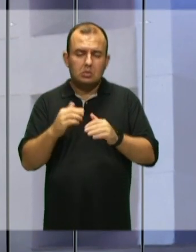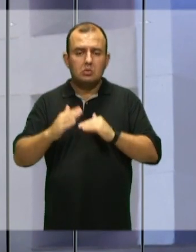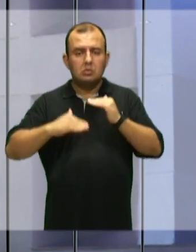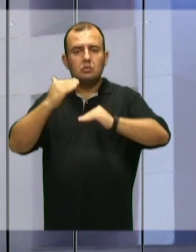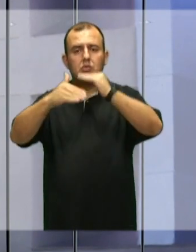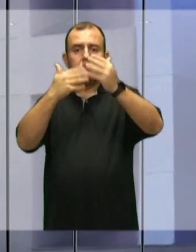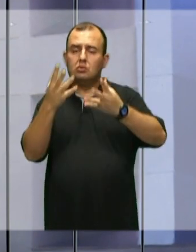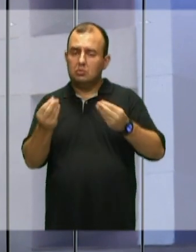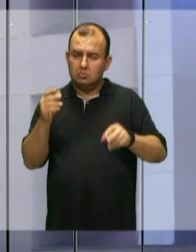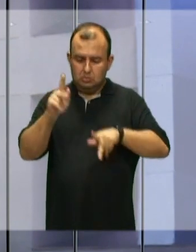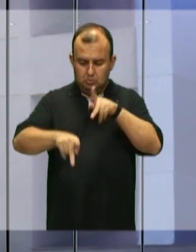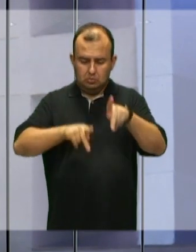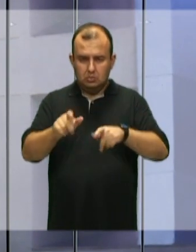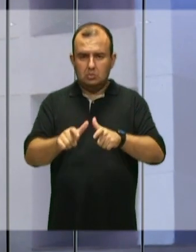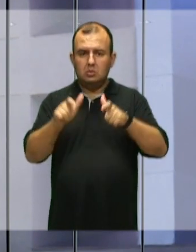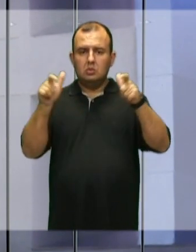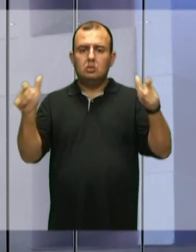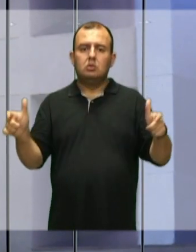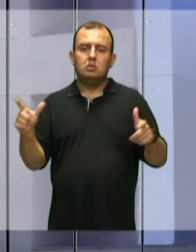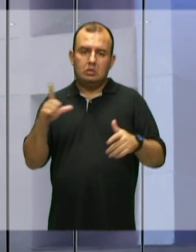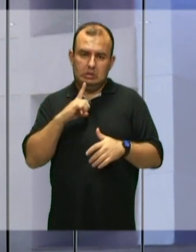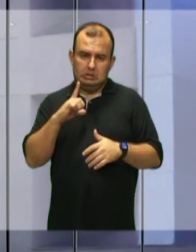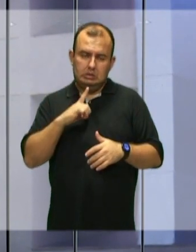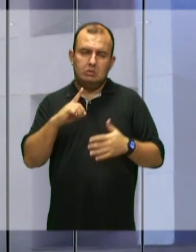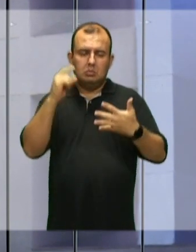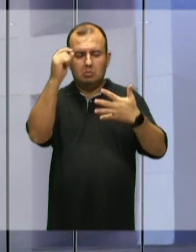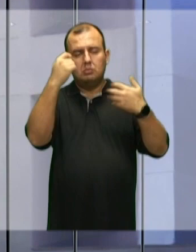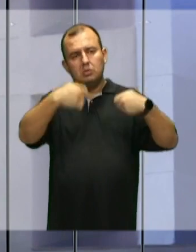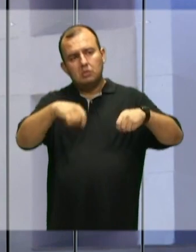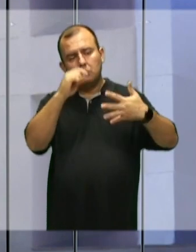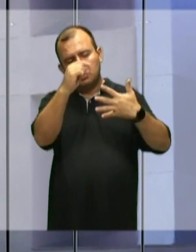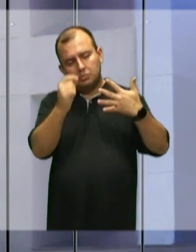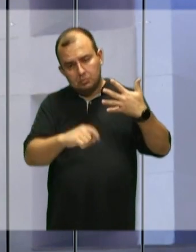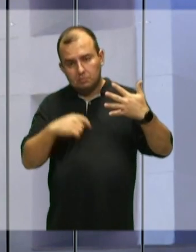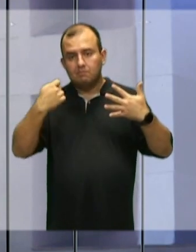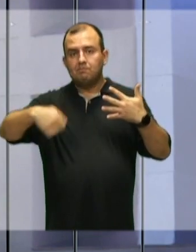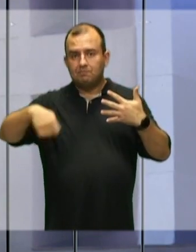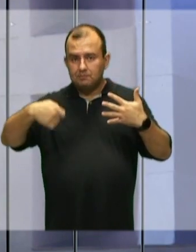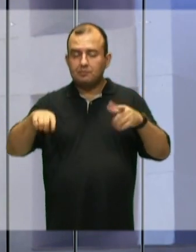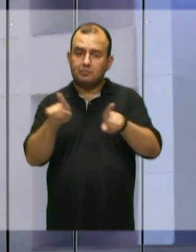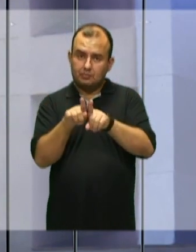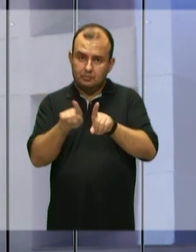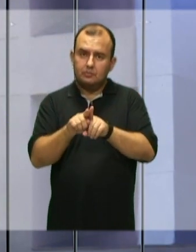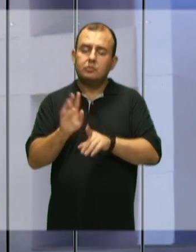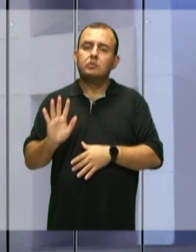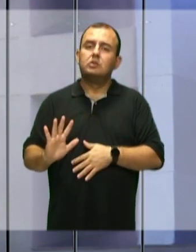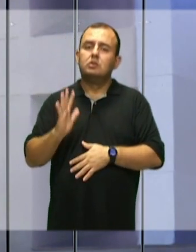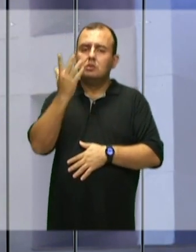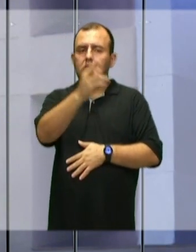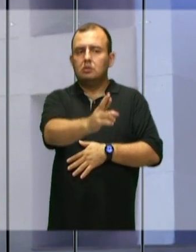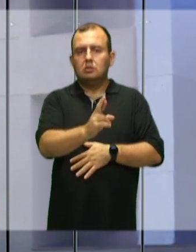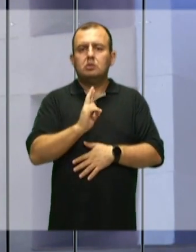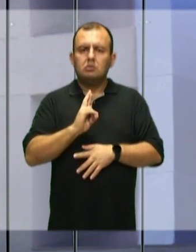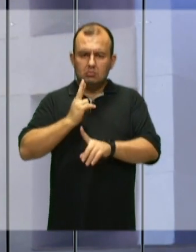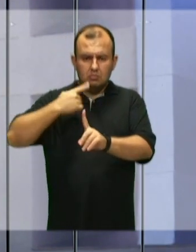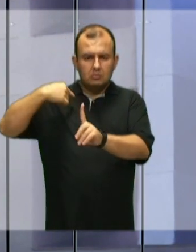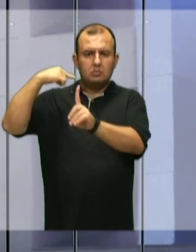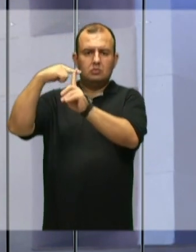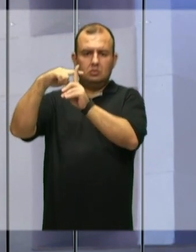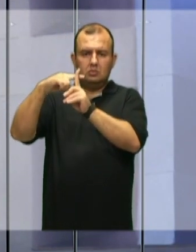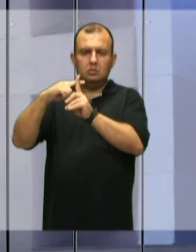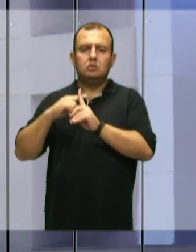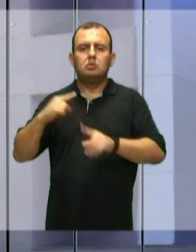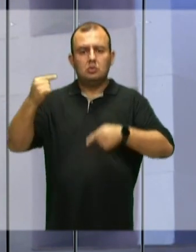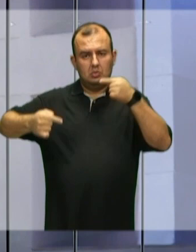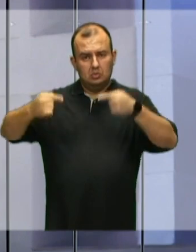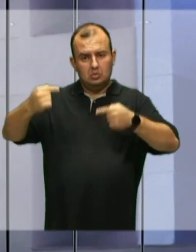população muito grande com umas demandas bastante densas também na cidade o resultado para mim do mandato é positivo a gente discutiu